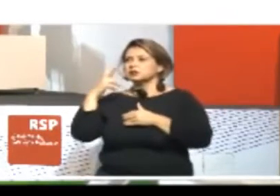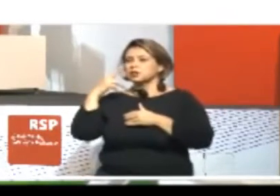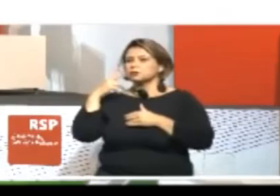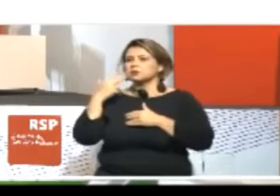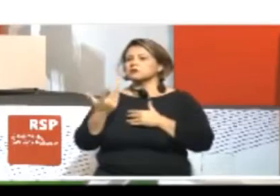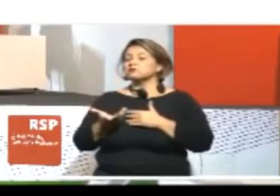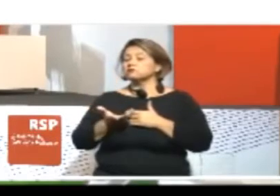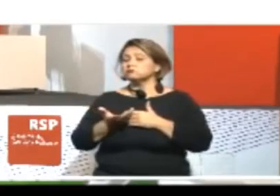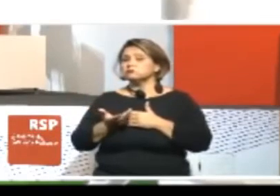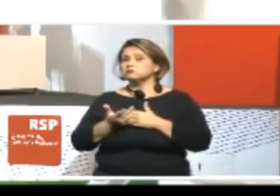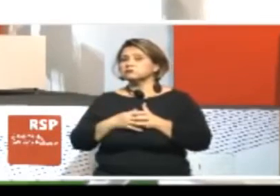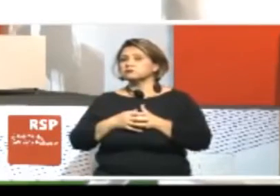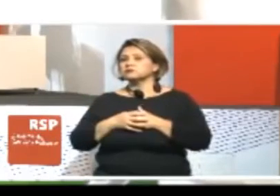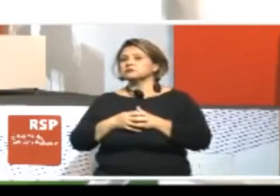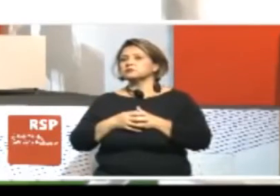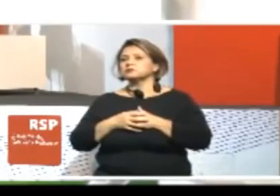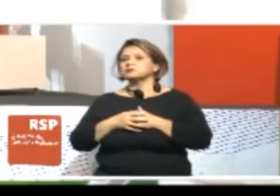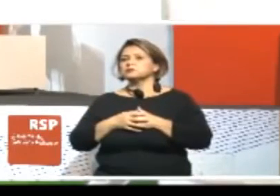deles?